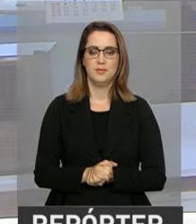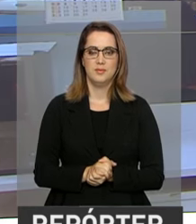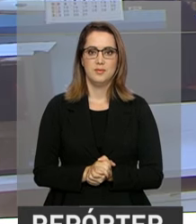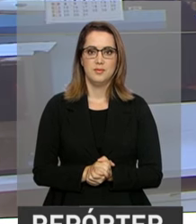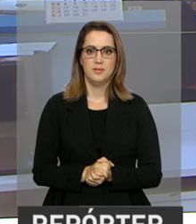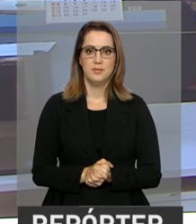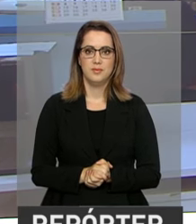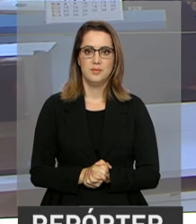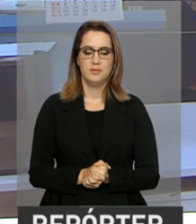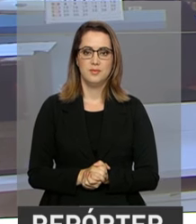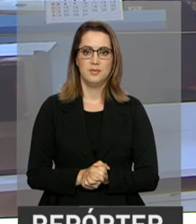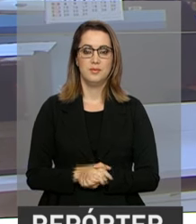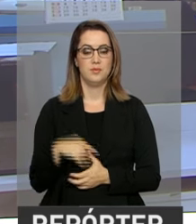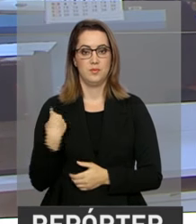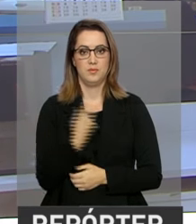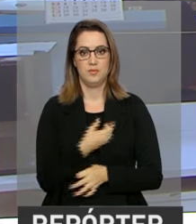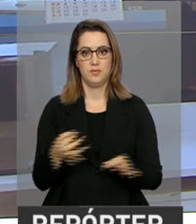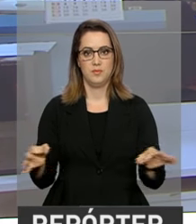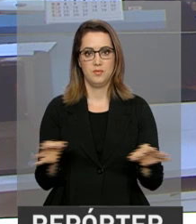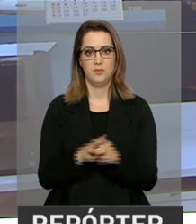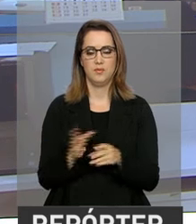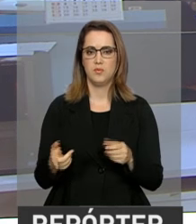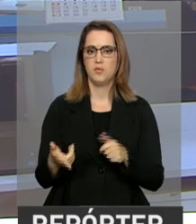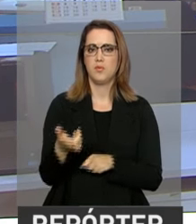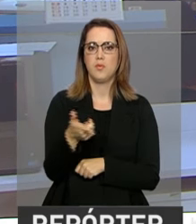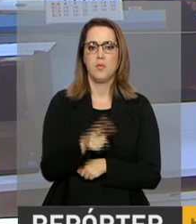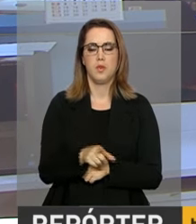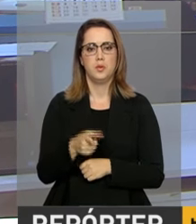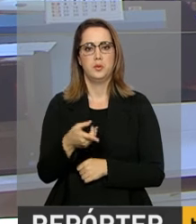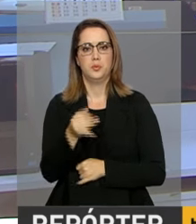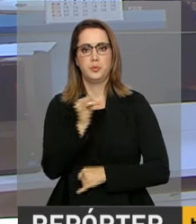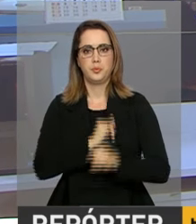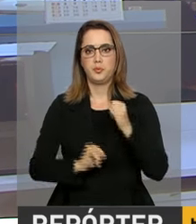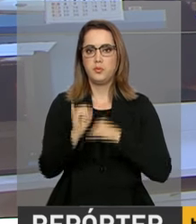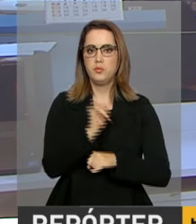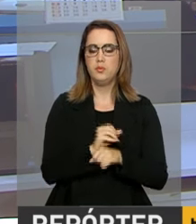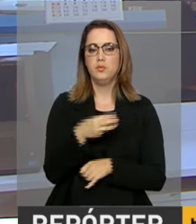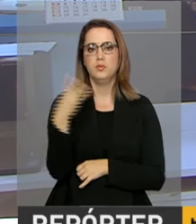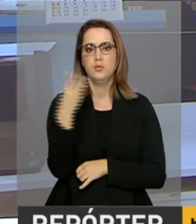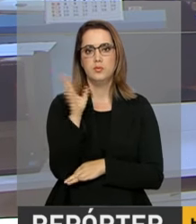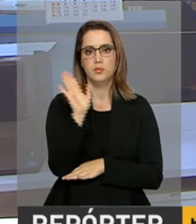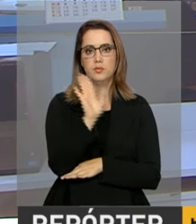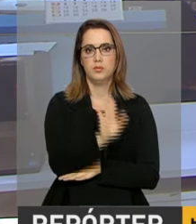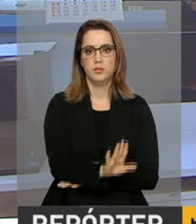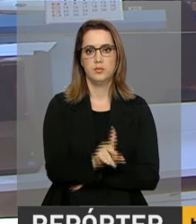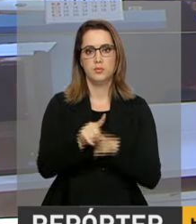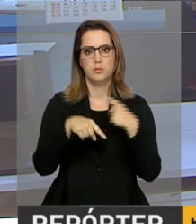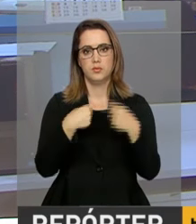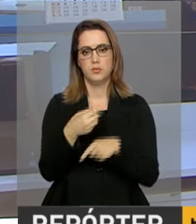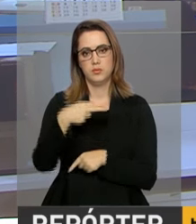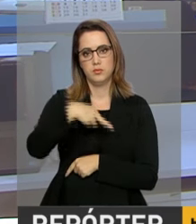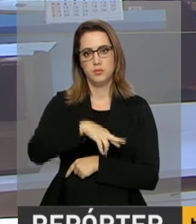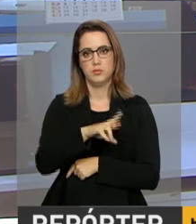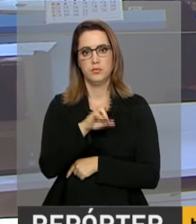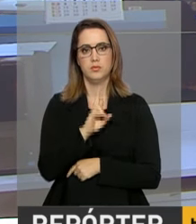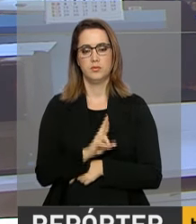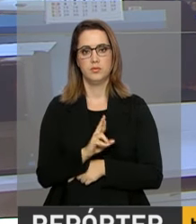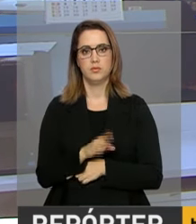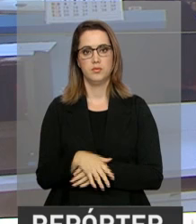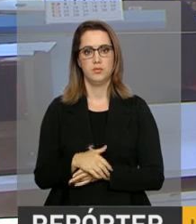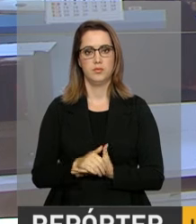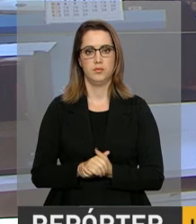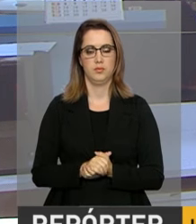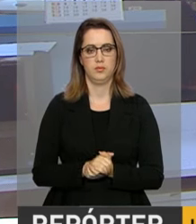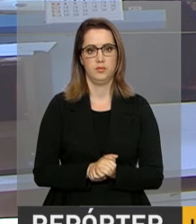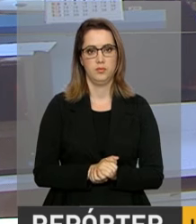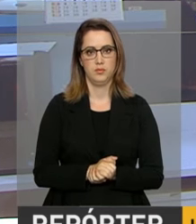Brasil e nós ficamos por aqui voltamos a qualquer momento com outras informações ou às 3 da tarde na próxima edição